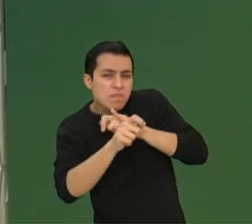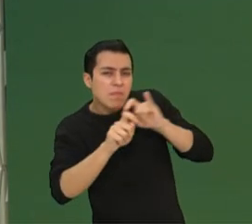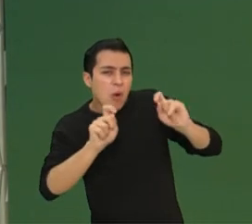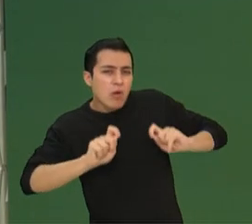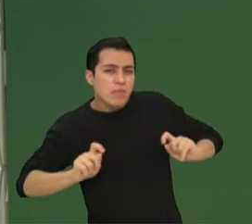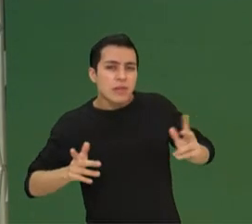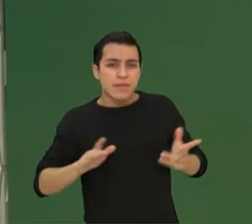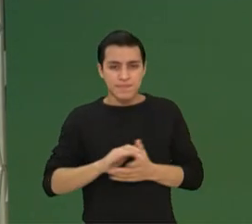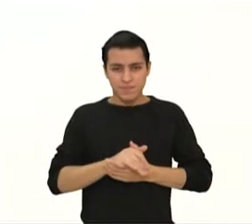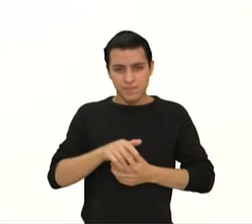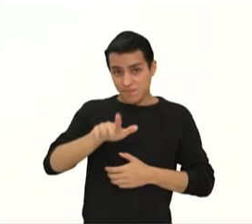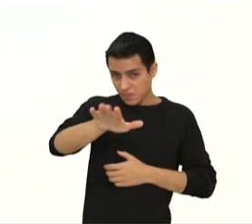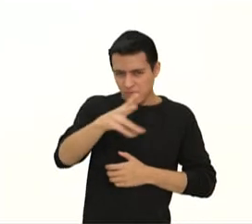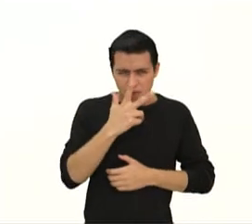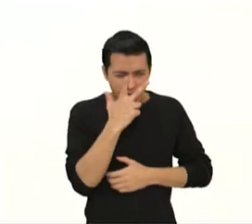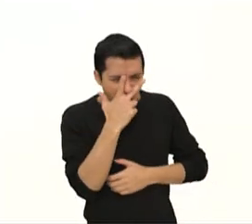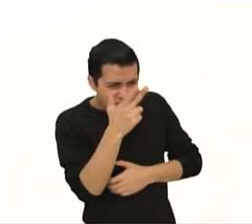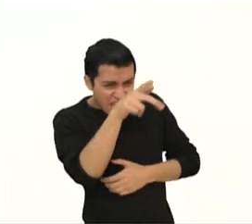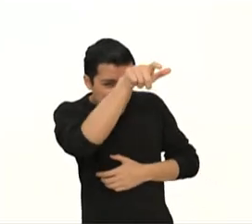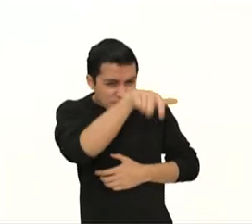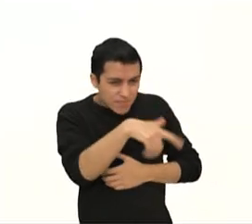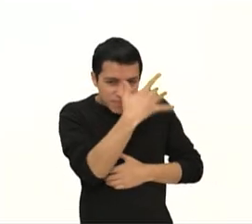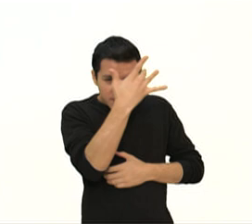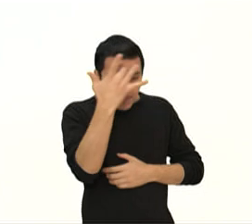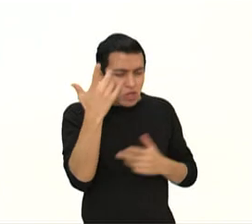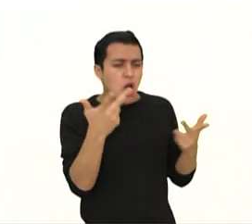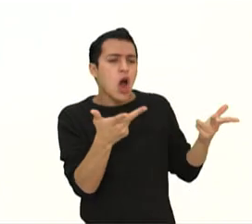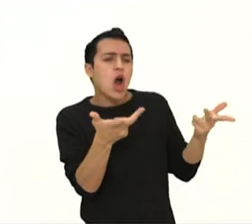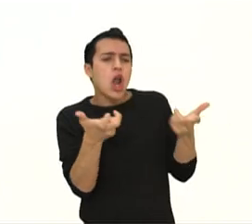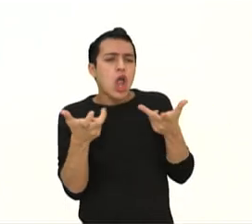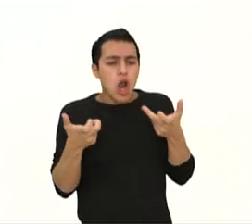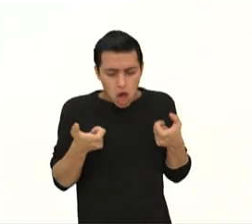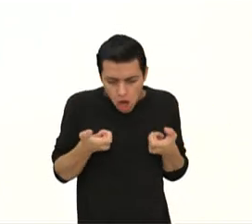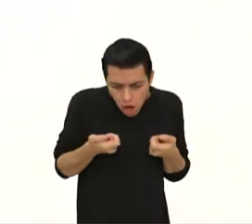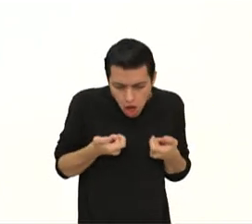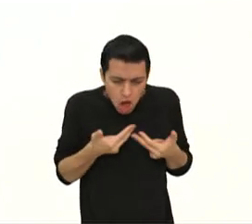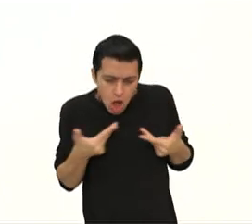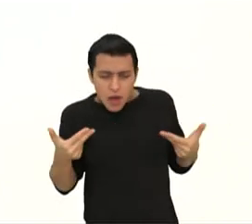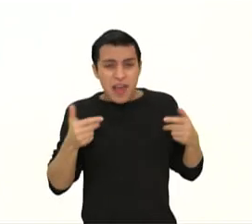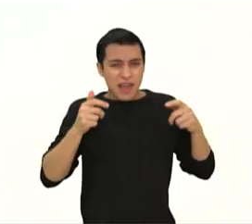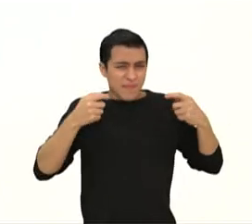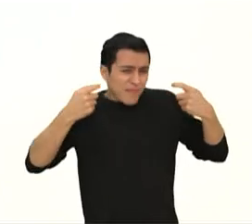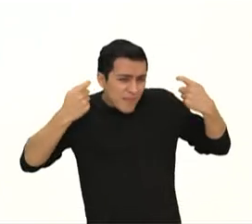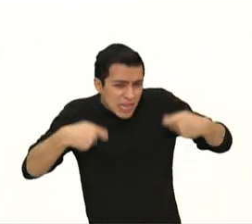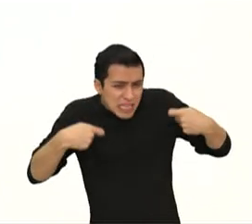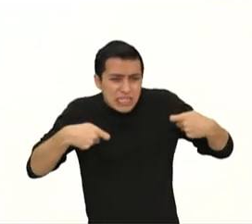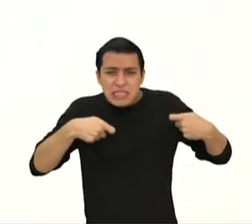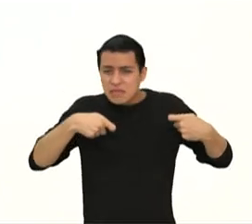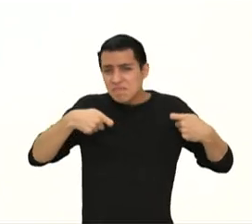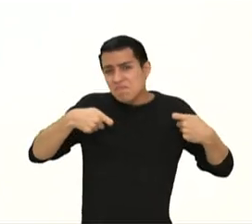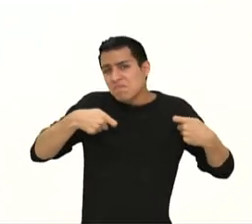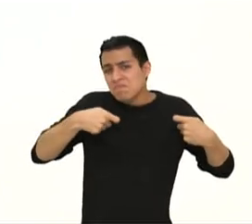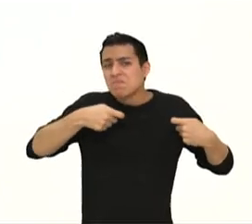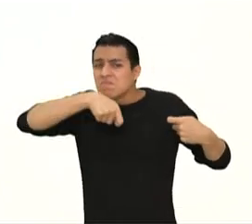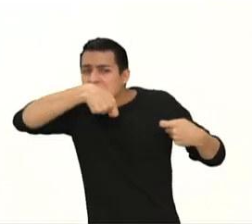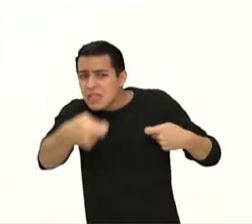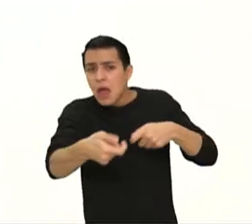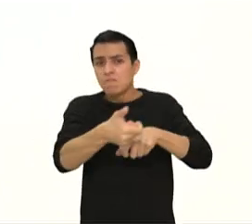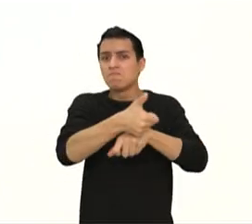Você acha que o praticante de esportes eletrônicos deve ou não deve passar a ser considerado